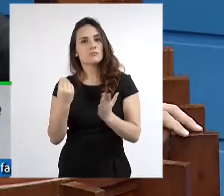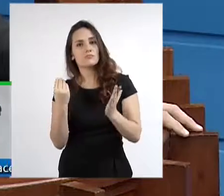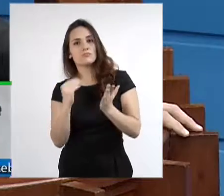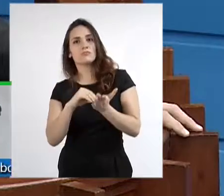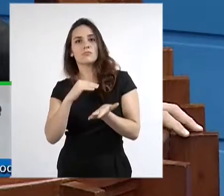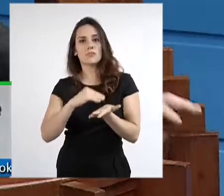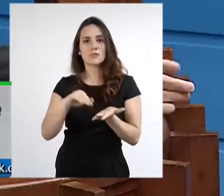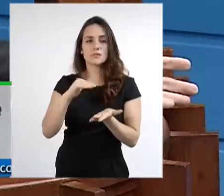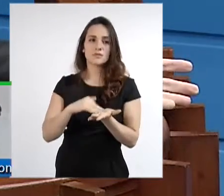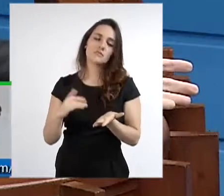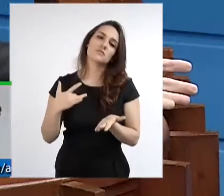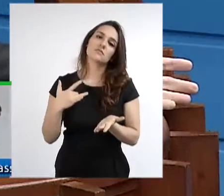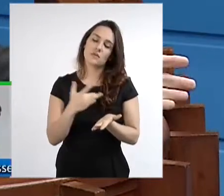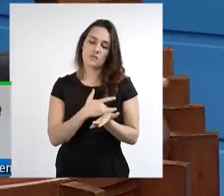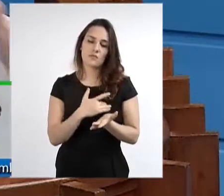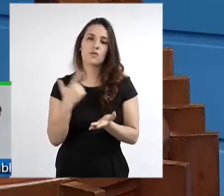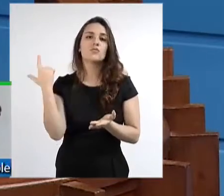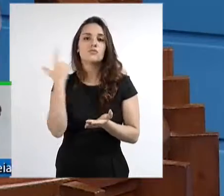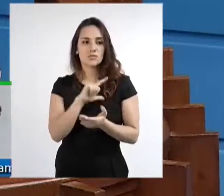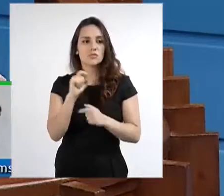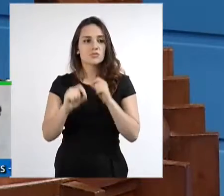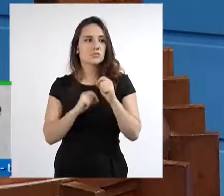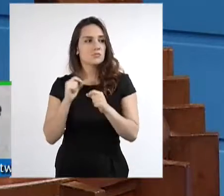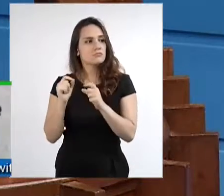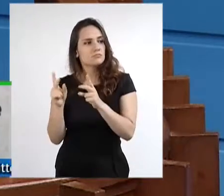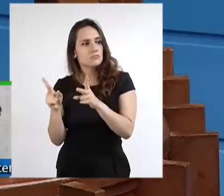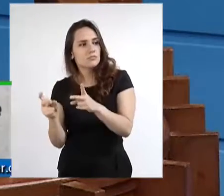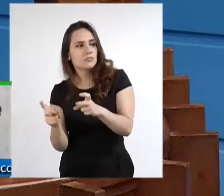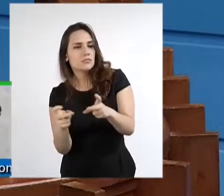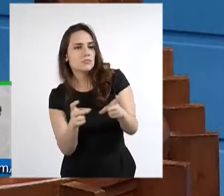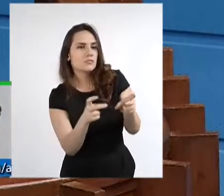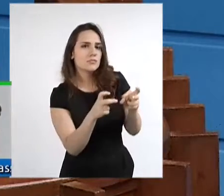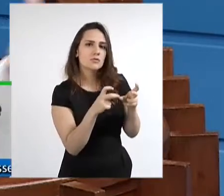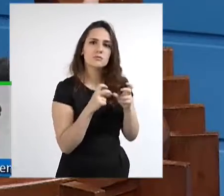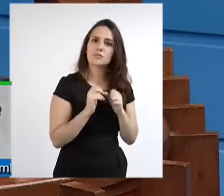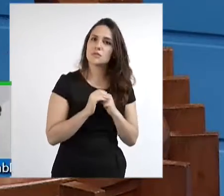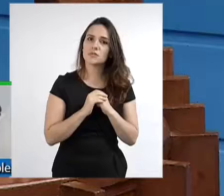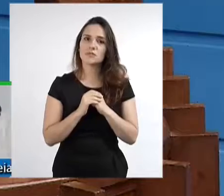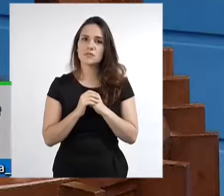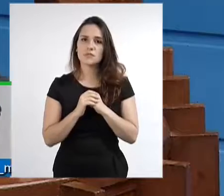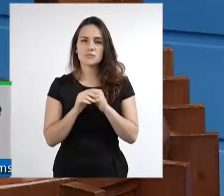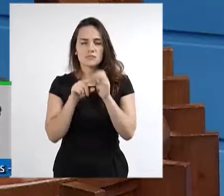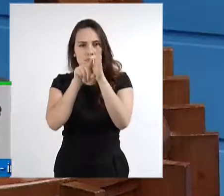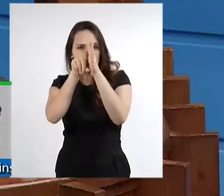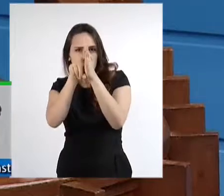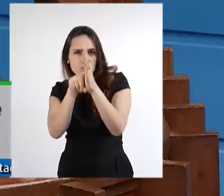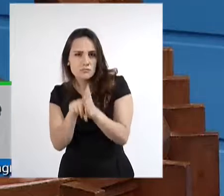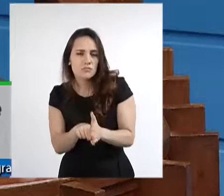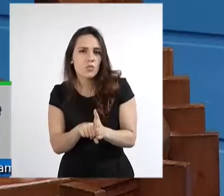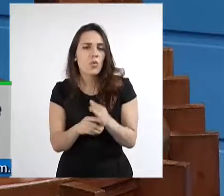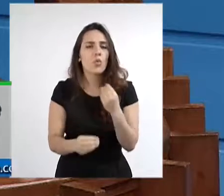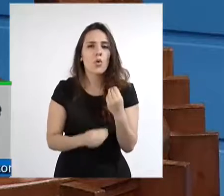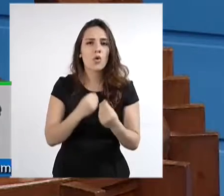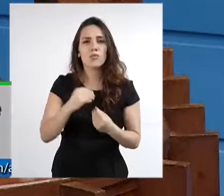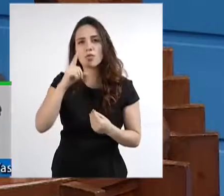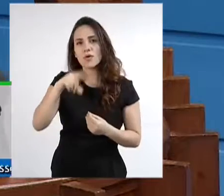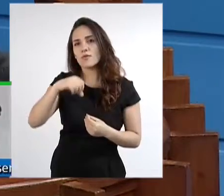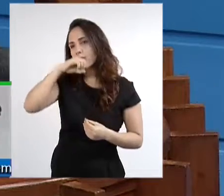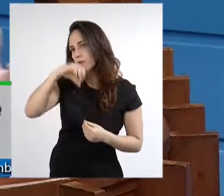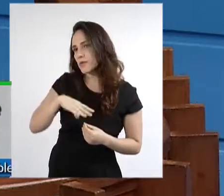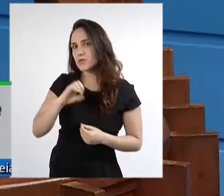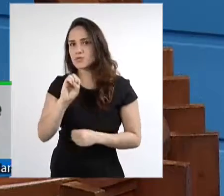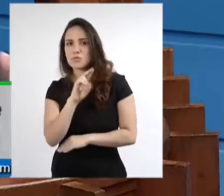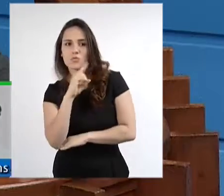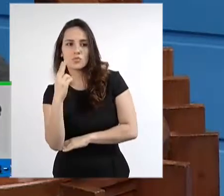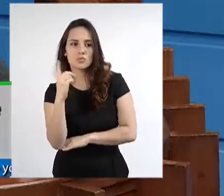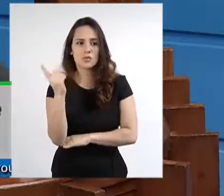de Saúde e nós possamos ter parâmetros, ter mapa da violência, quais são